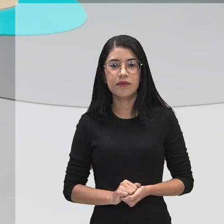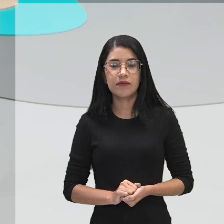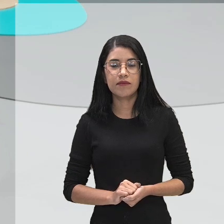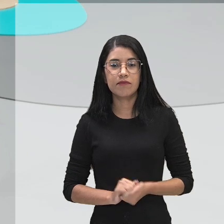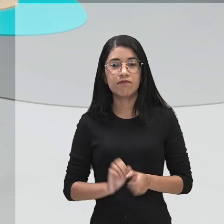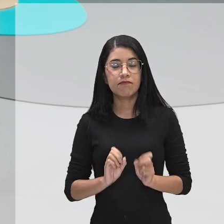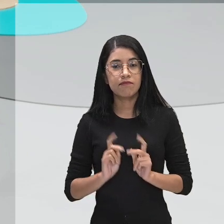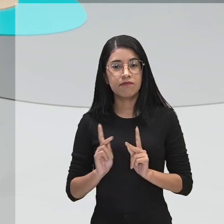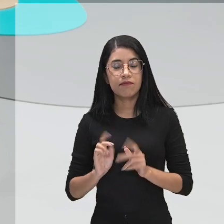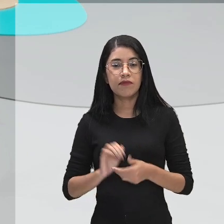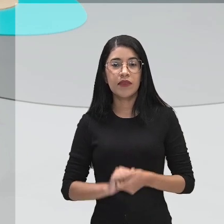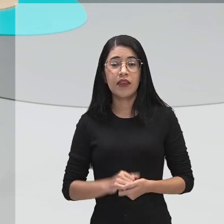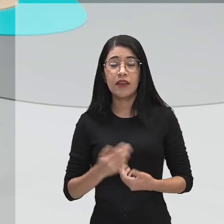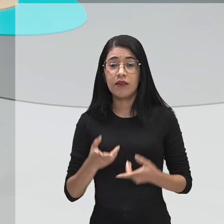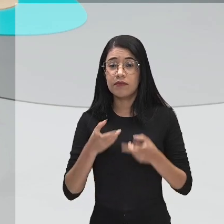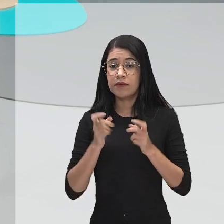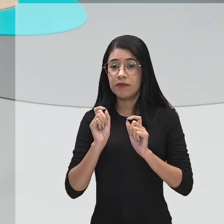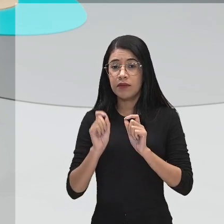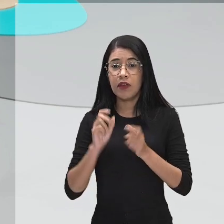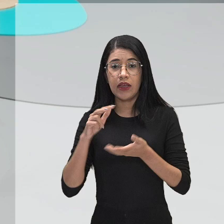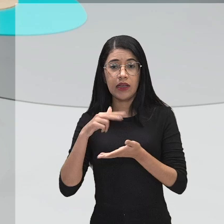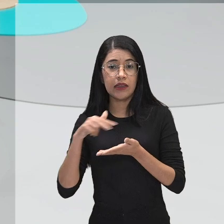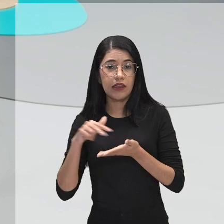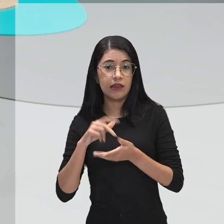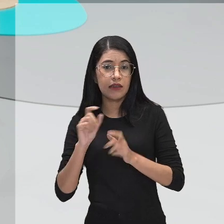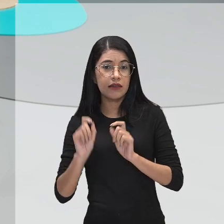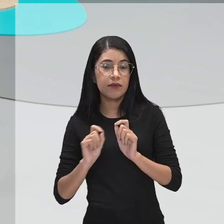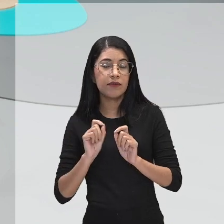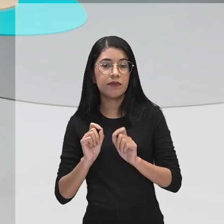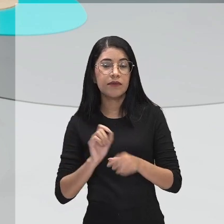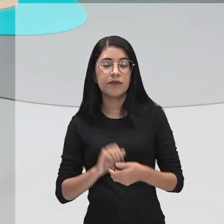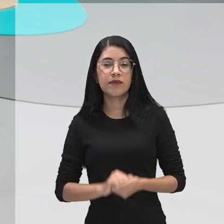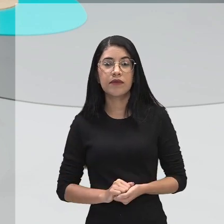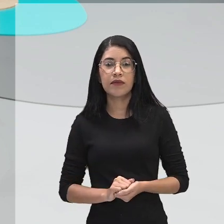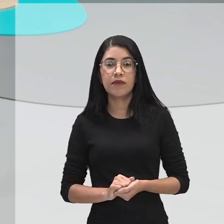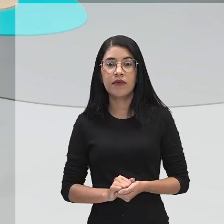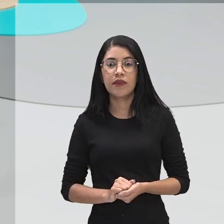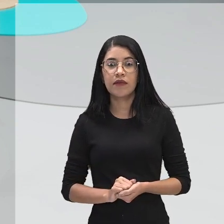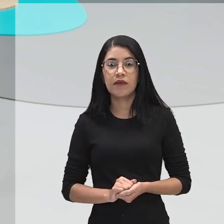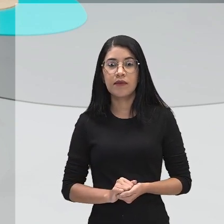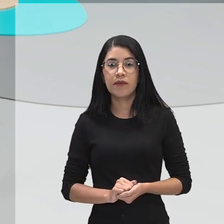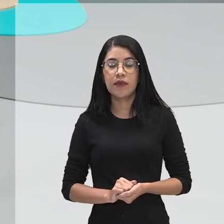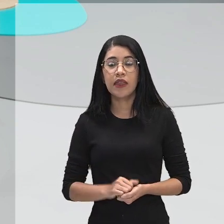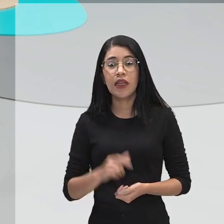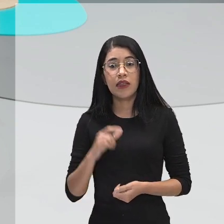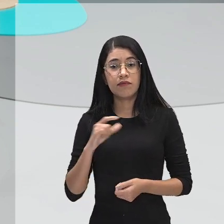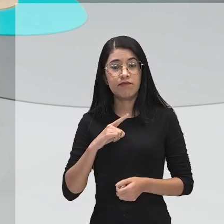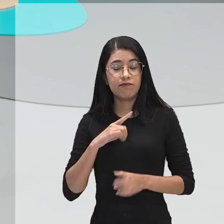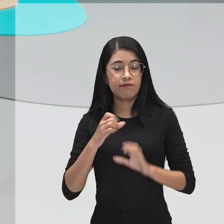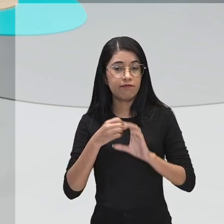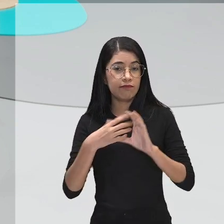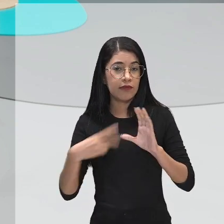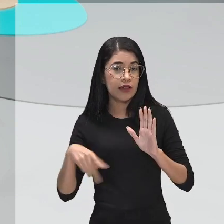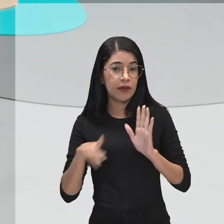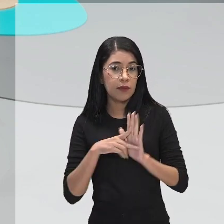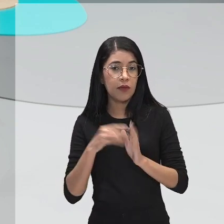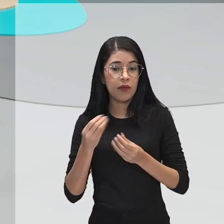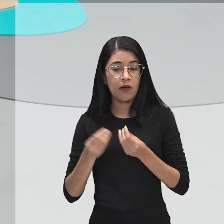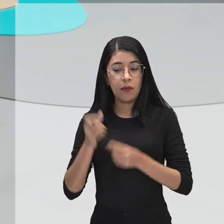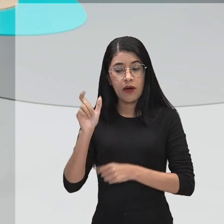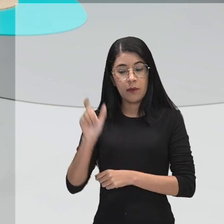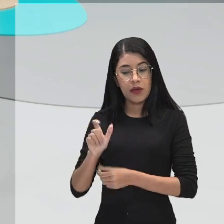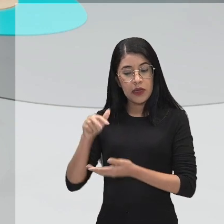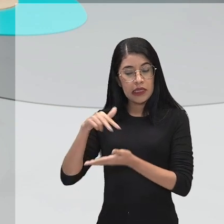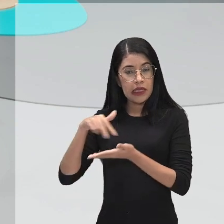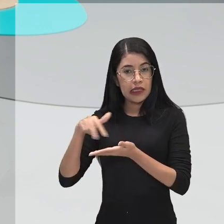Muito bem. Então, vocês perceberam aí a questão da dança? Ele tem uma característica que os dançarinos, né, principalmente